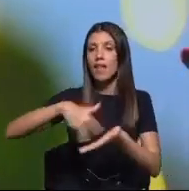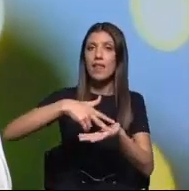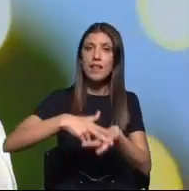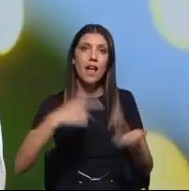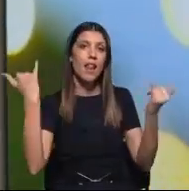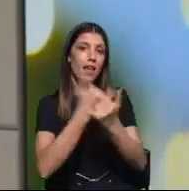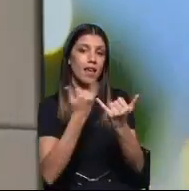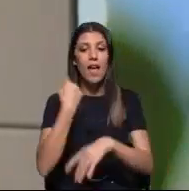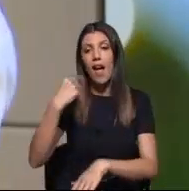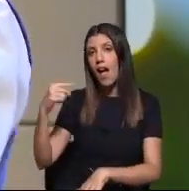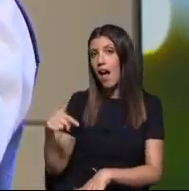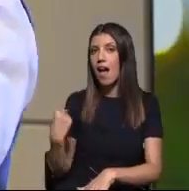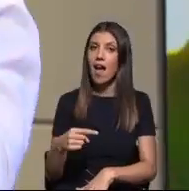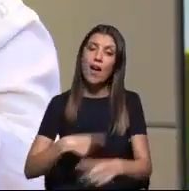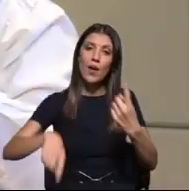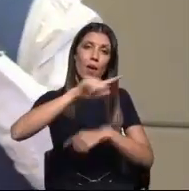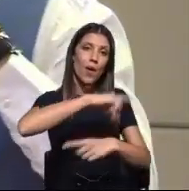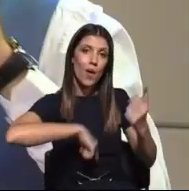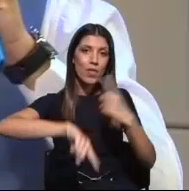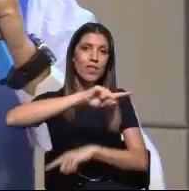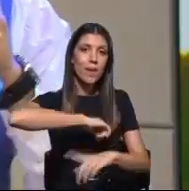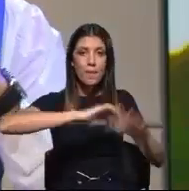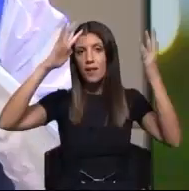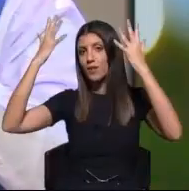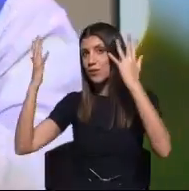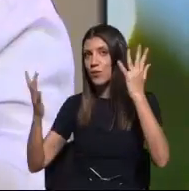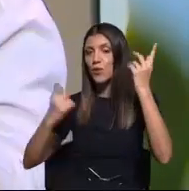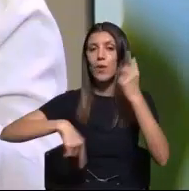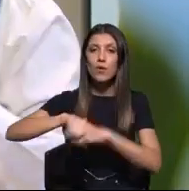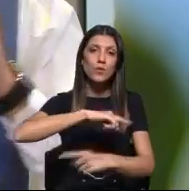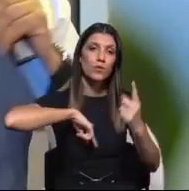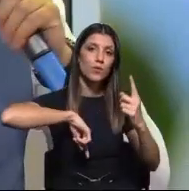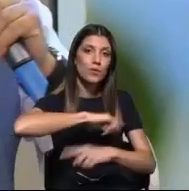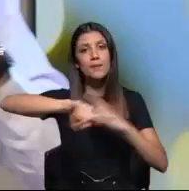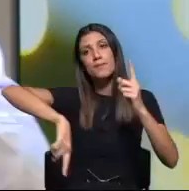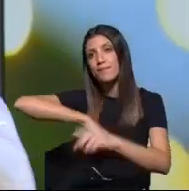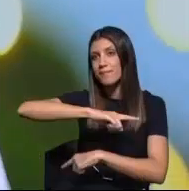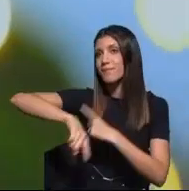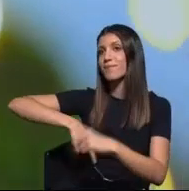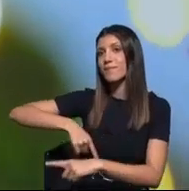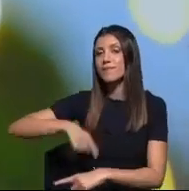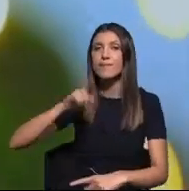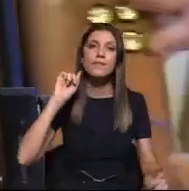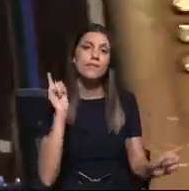que a gente tem. Roda, roda de braços no ar, um passo que vai e outro que vem.